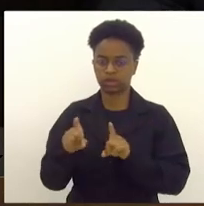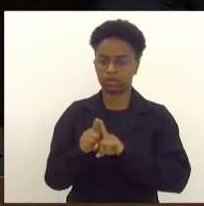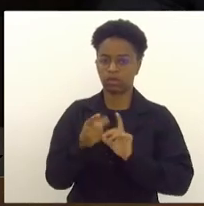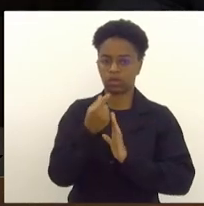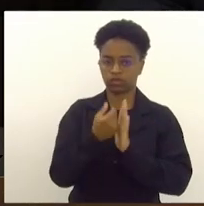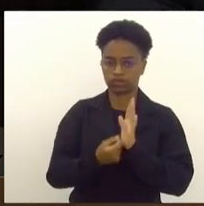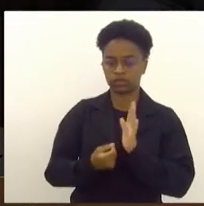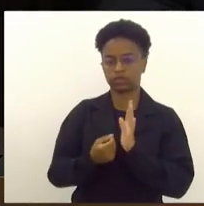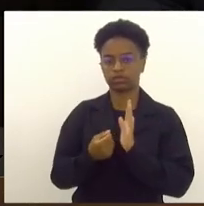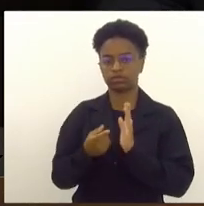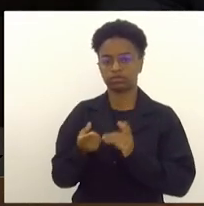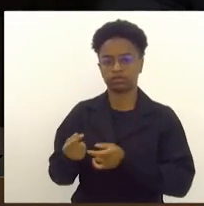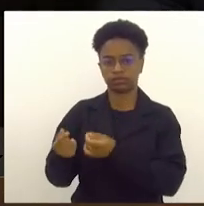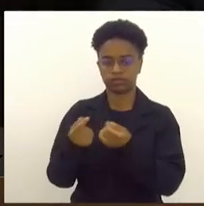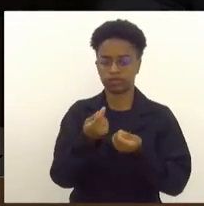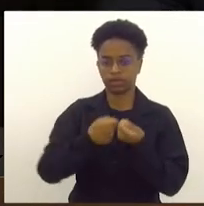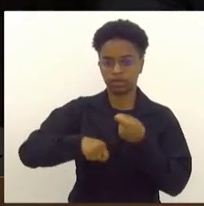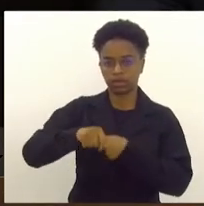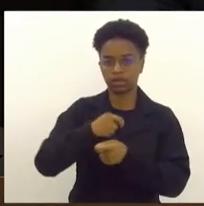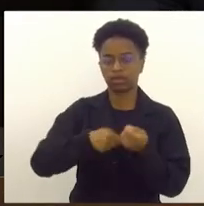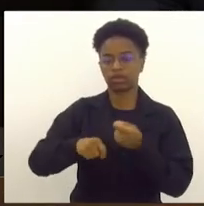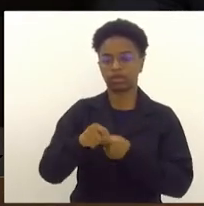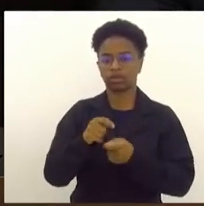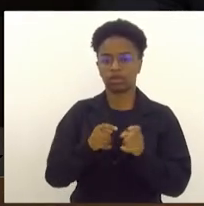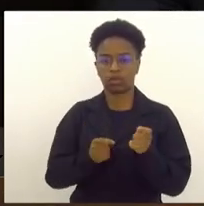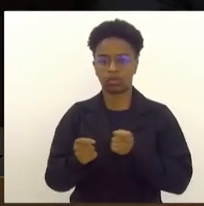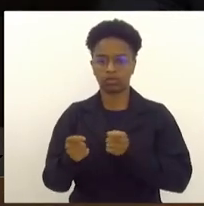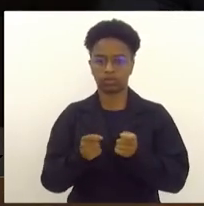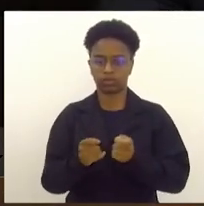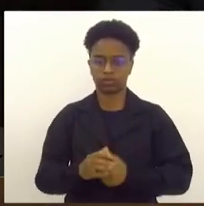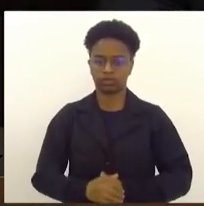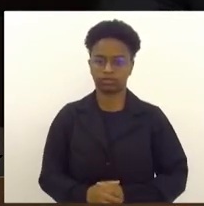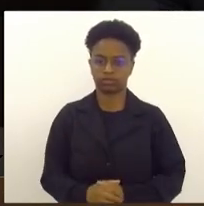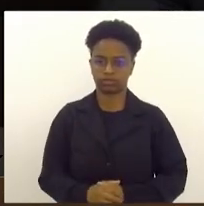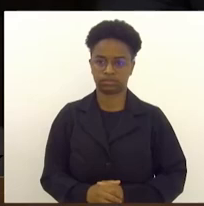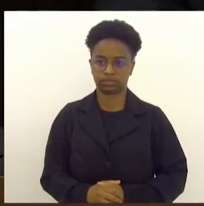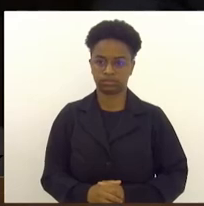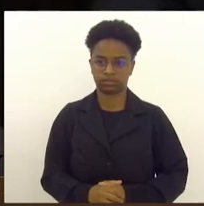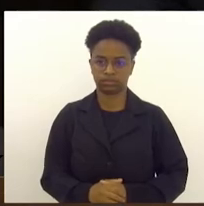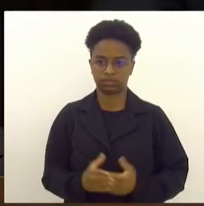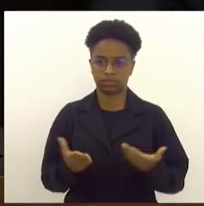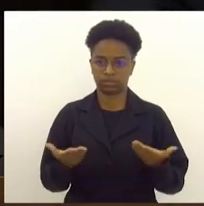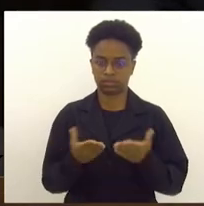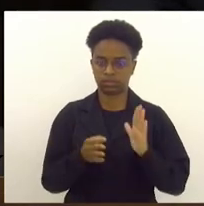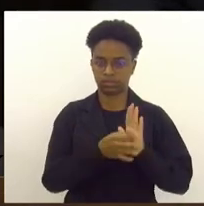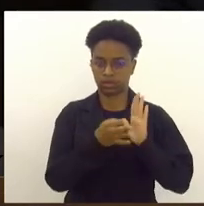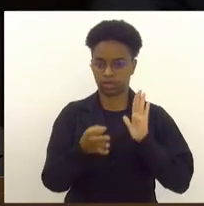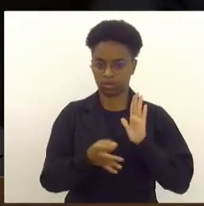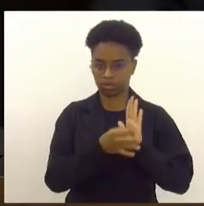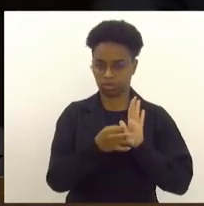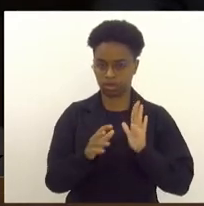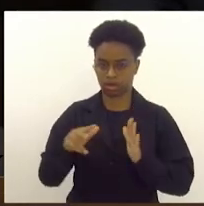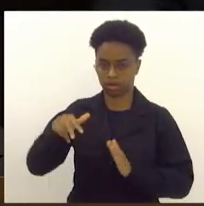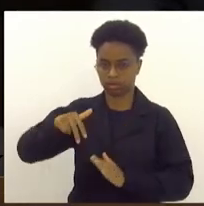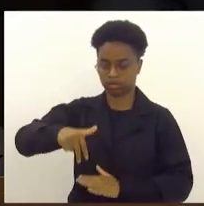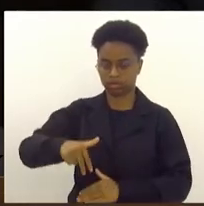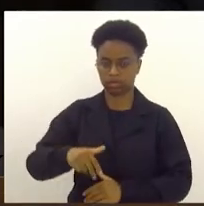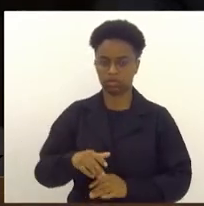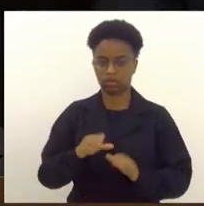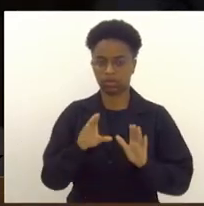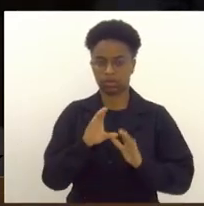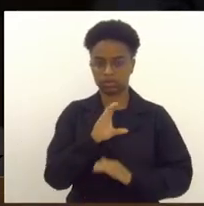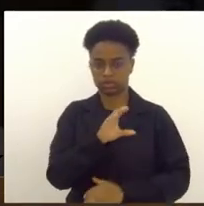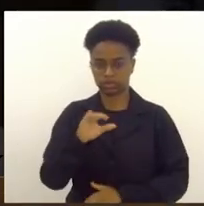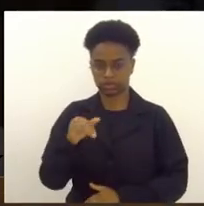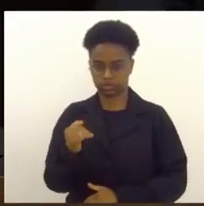finança fiscalização financeira e controle para emitir parecer pela